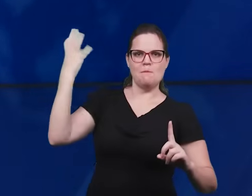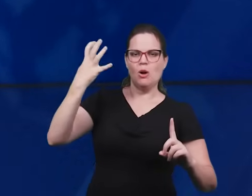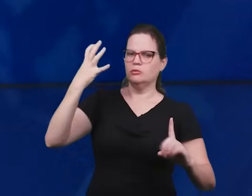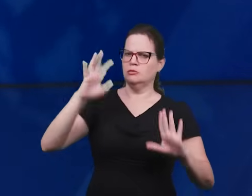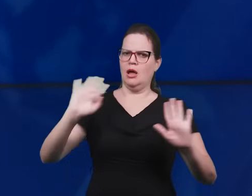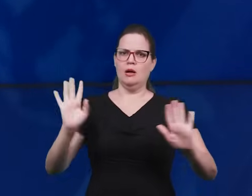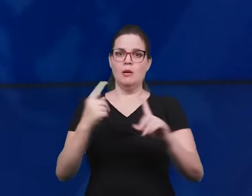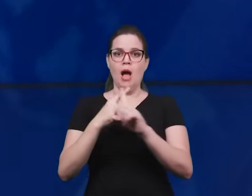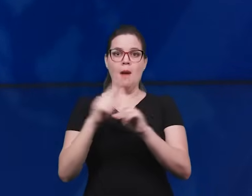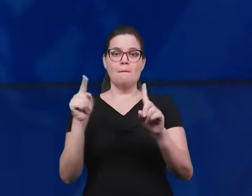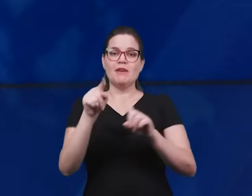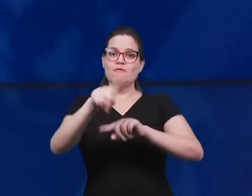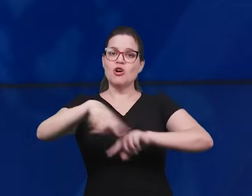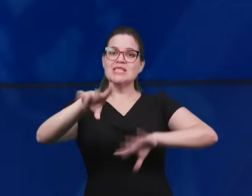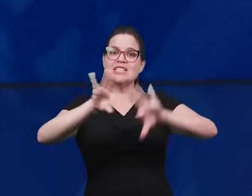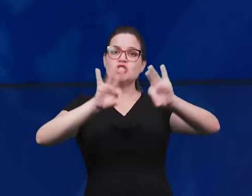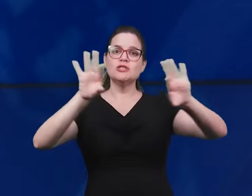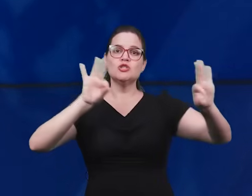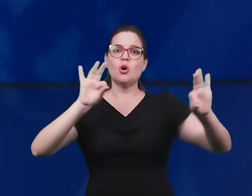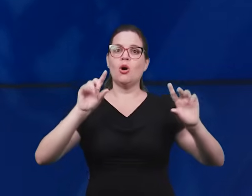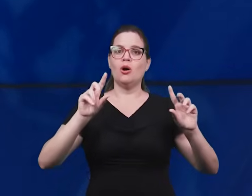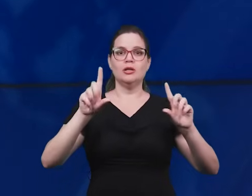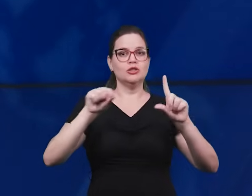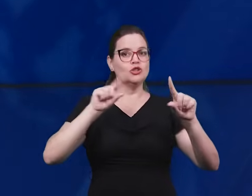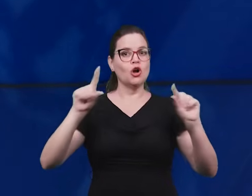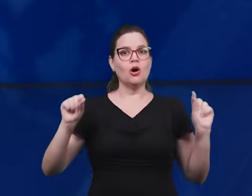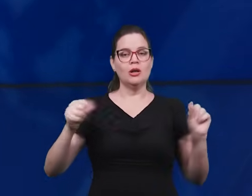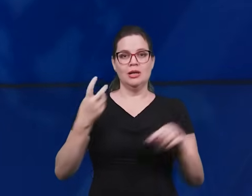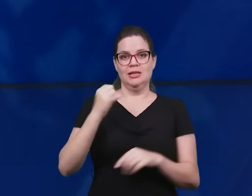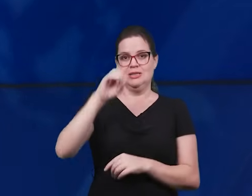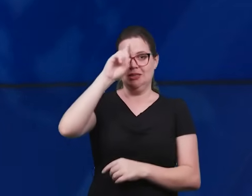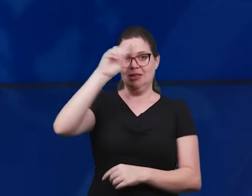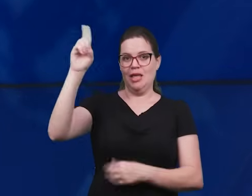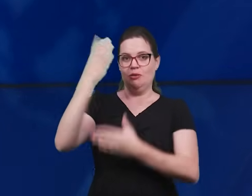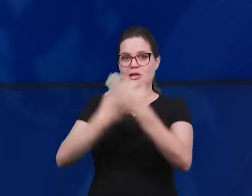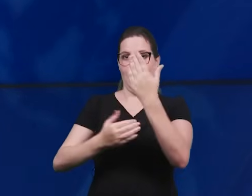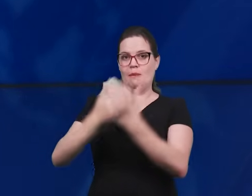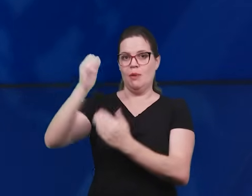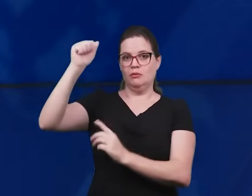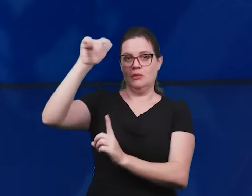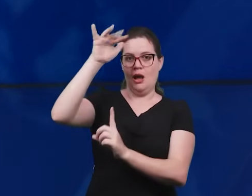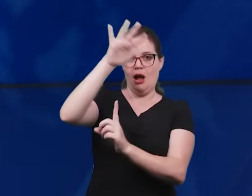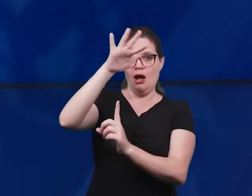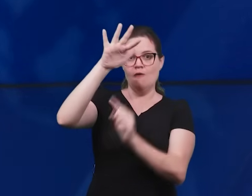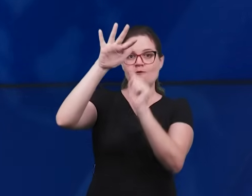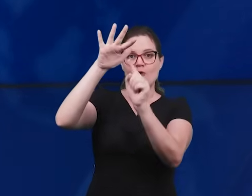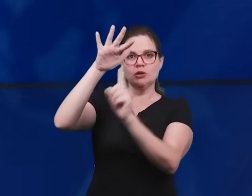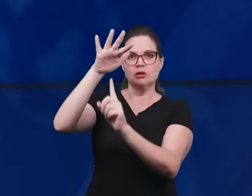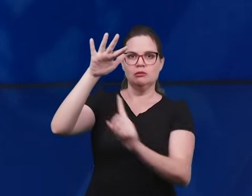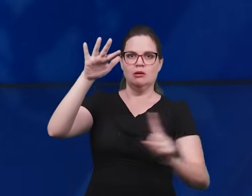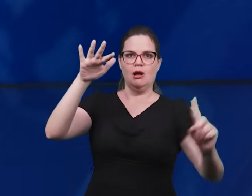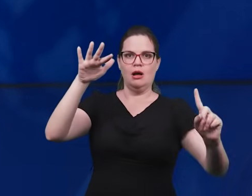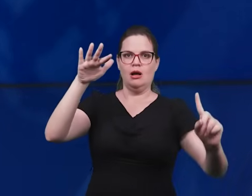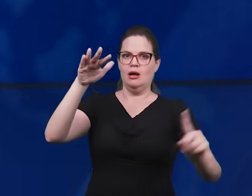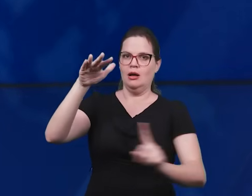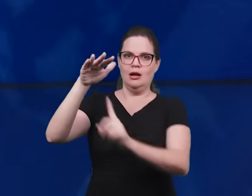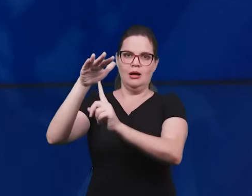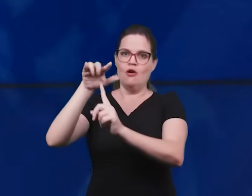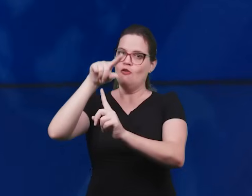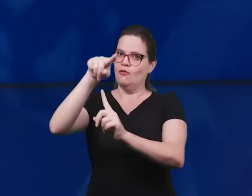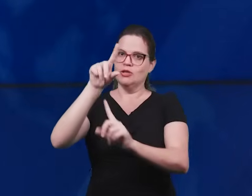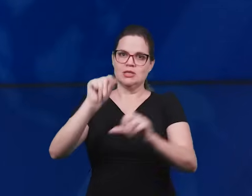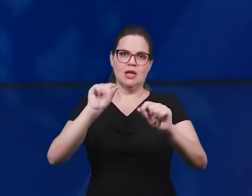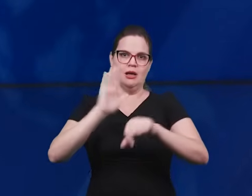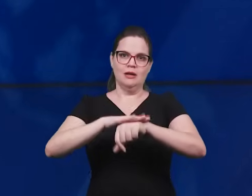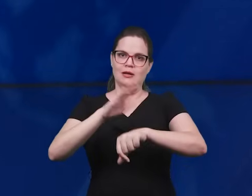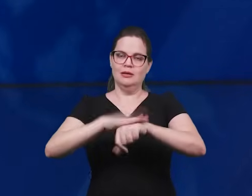escolha para quem quiser sair debaixo da mão de Deus, se esta for a opção do homem. No enfrentamento